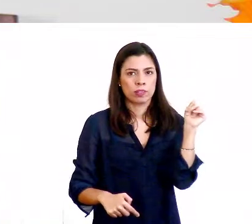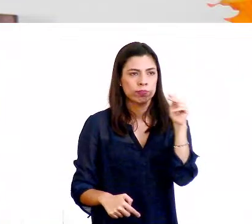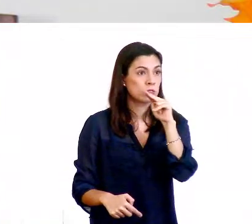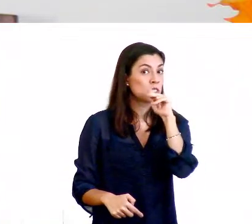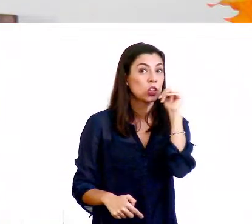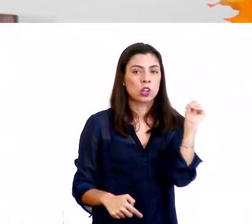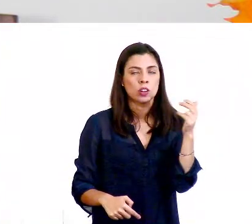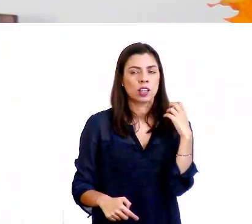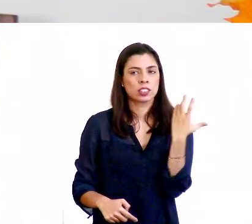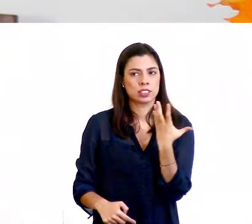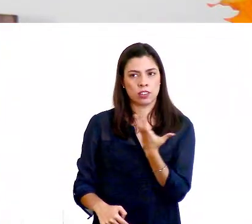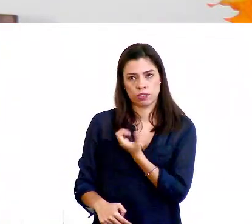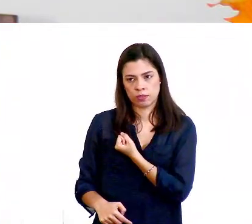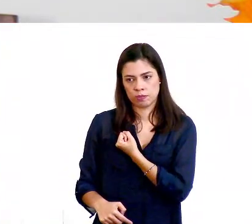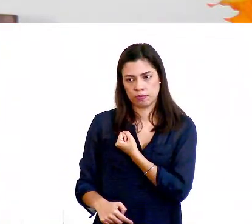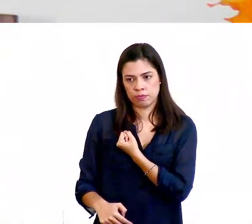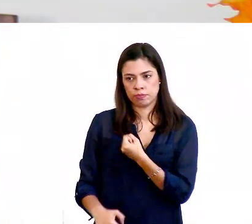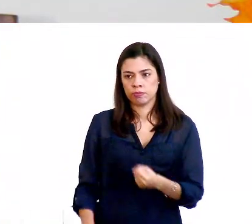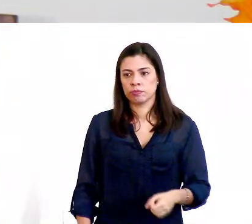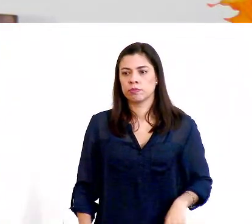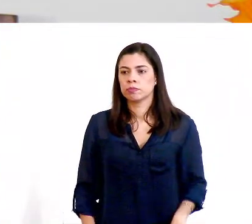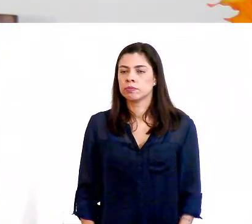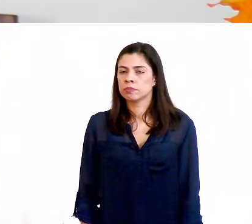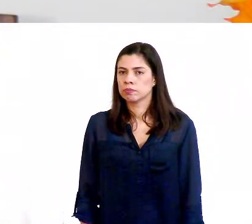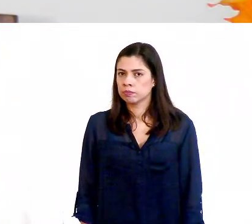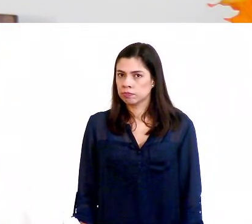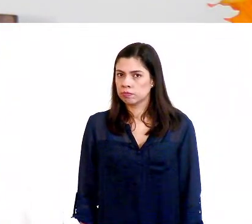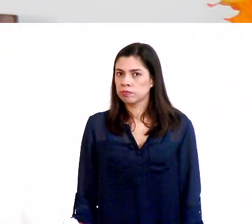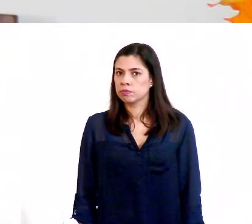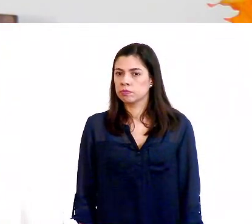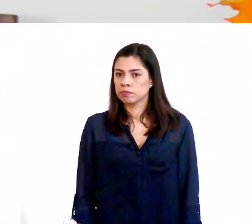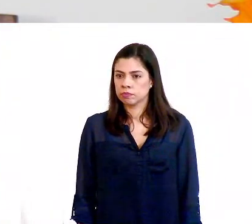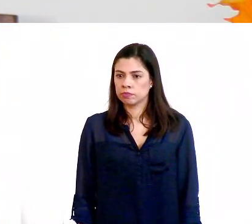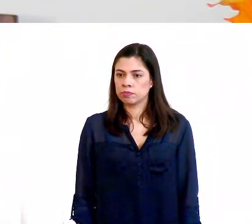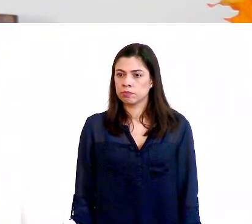É esse pecado aqui. Colocou o pé para o outro lado da linha,